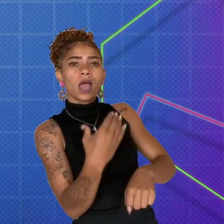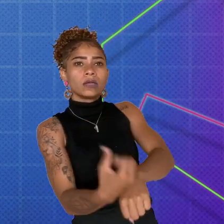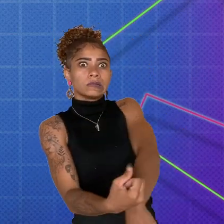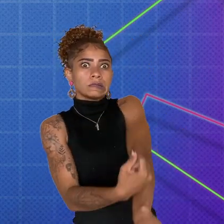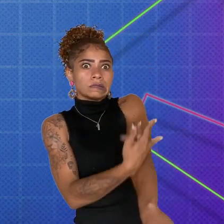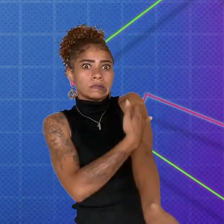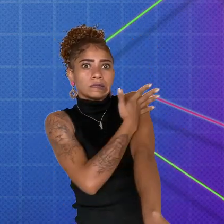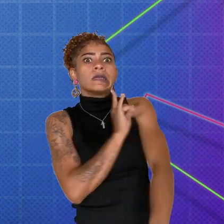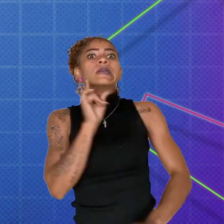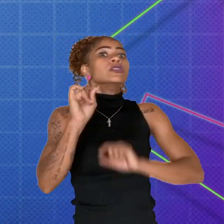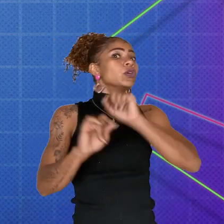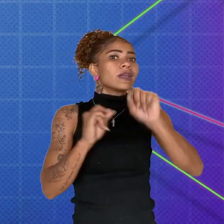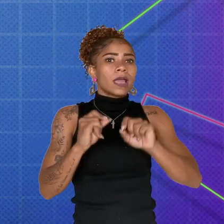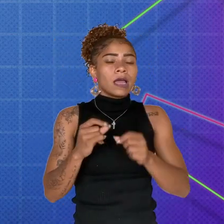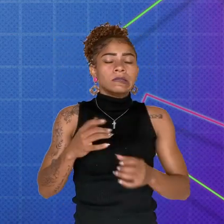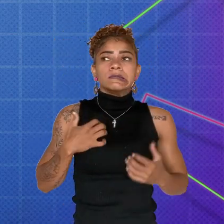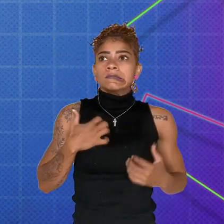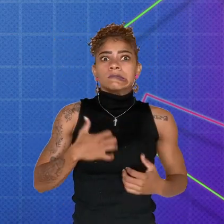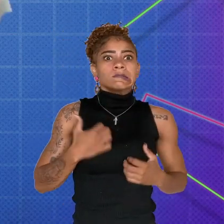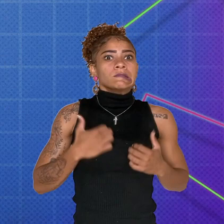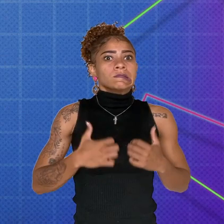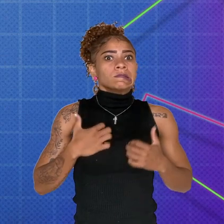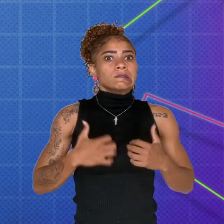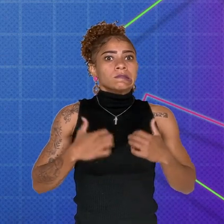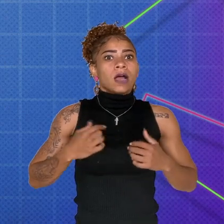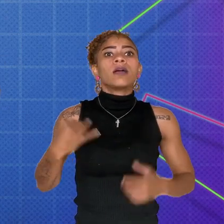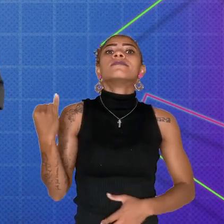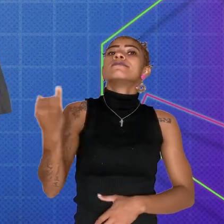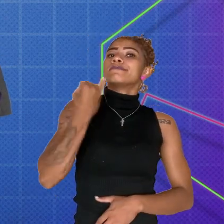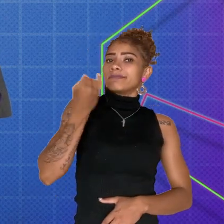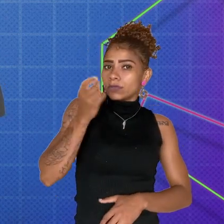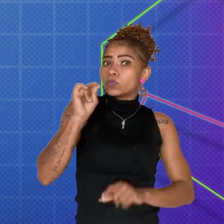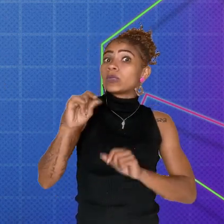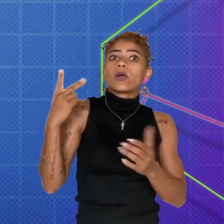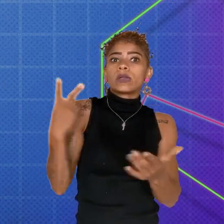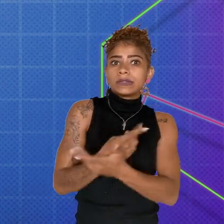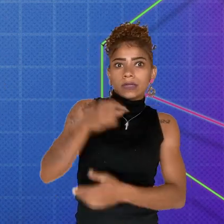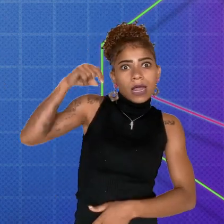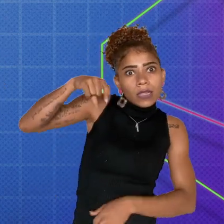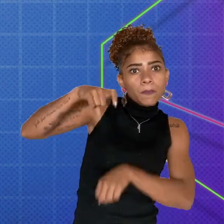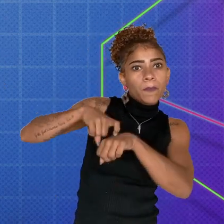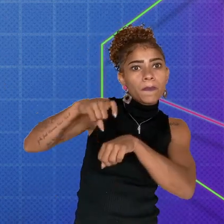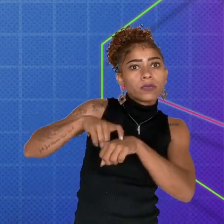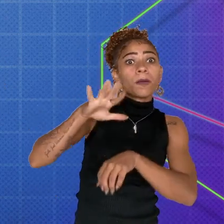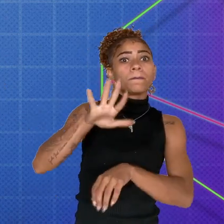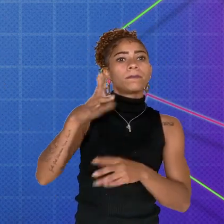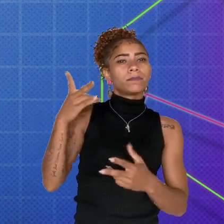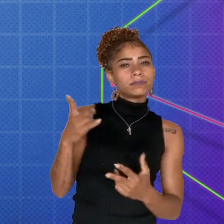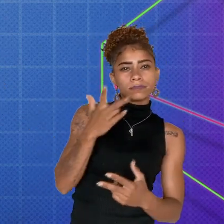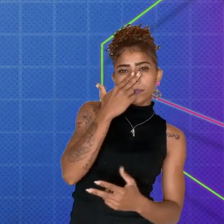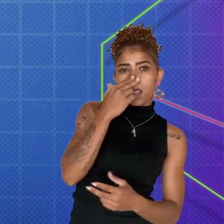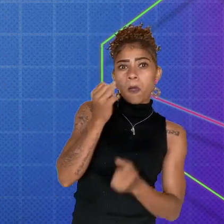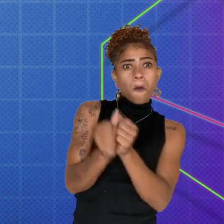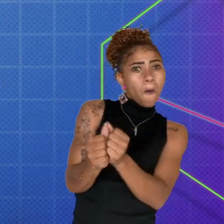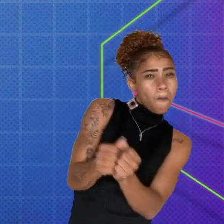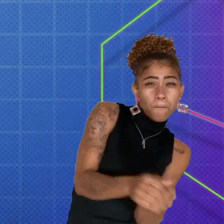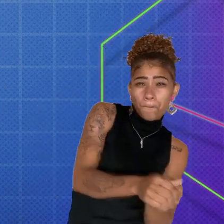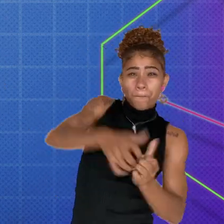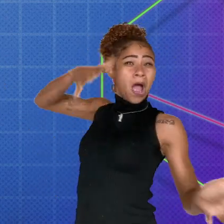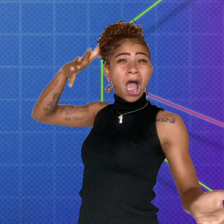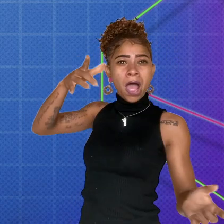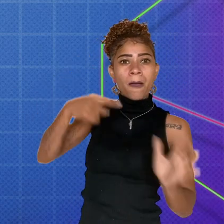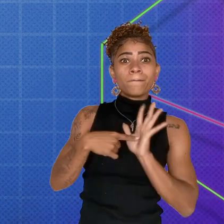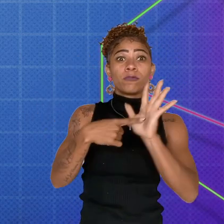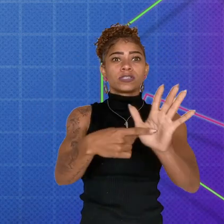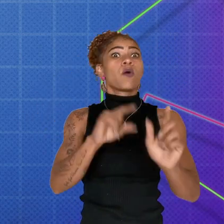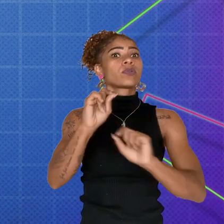de urgência e tensão, transmitindo ao jogador ou ao espectador a importância da situação. De maneira semelhante, o som de explosões pode ser usado